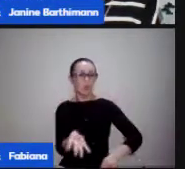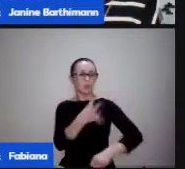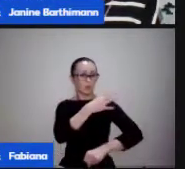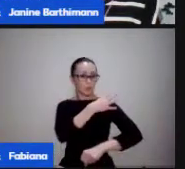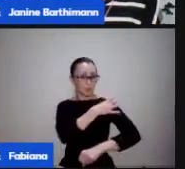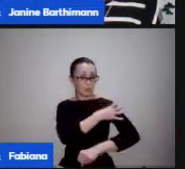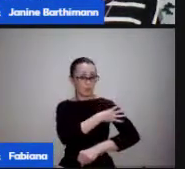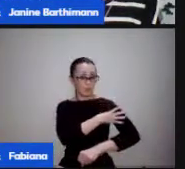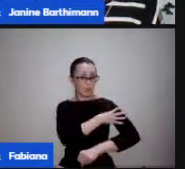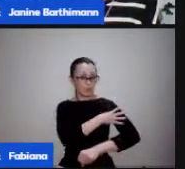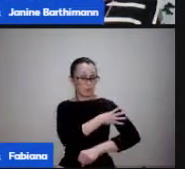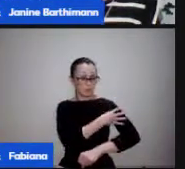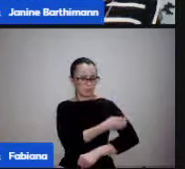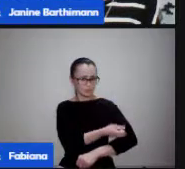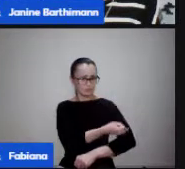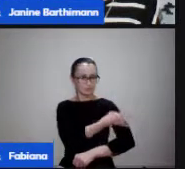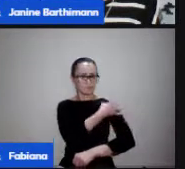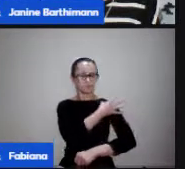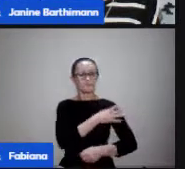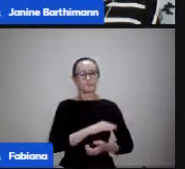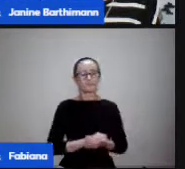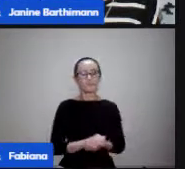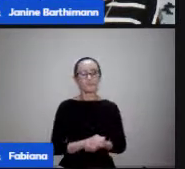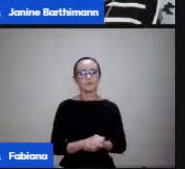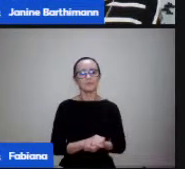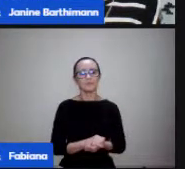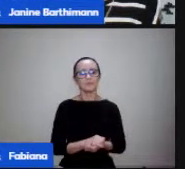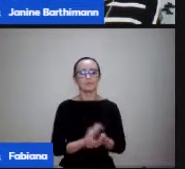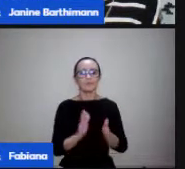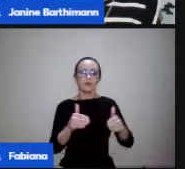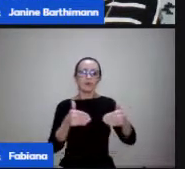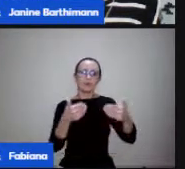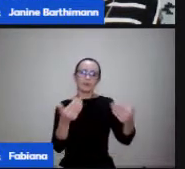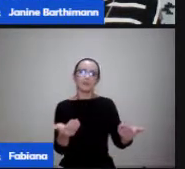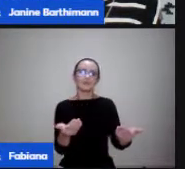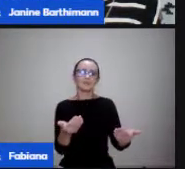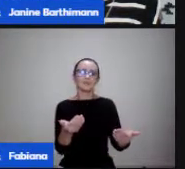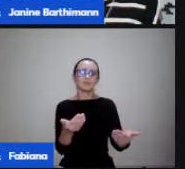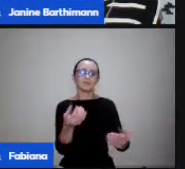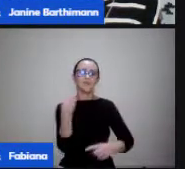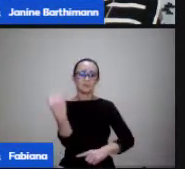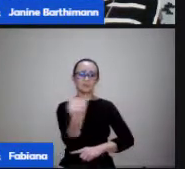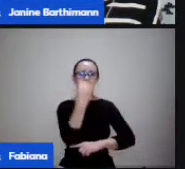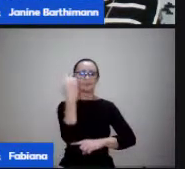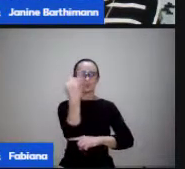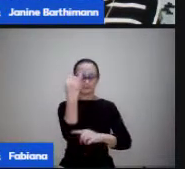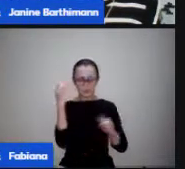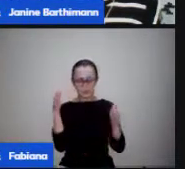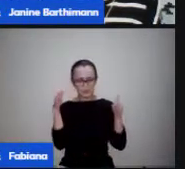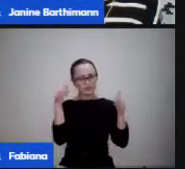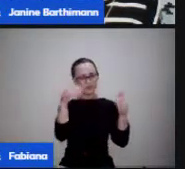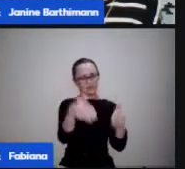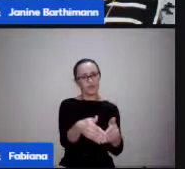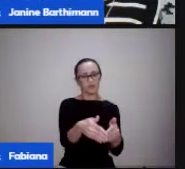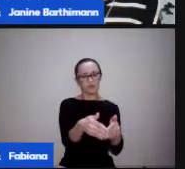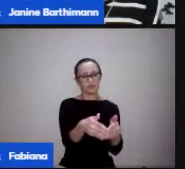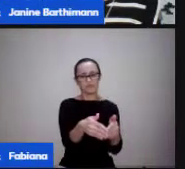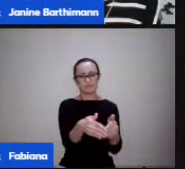ensino fundamental. Então, esse é o grande objetivo nosso, é